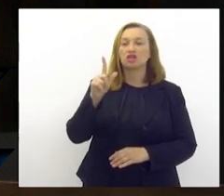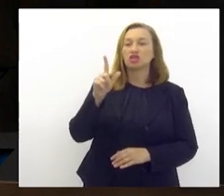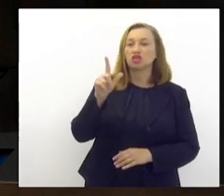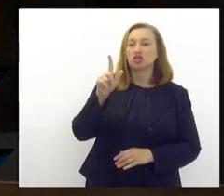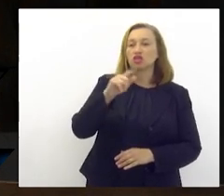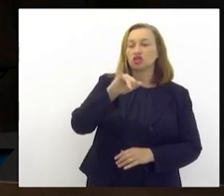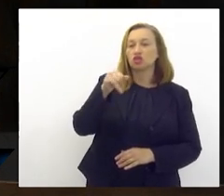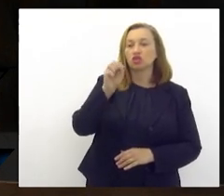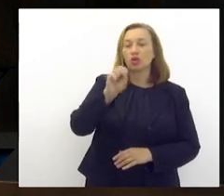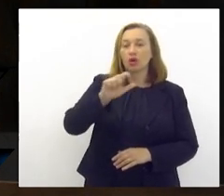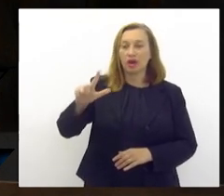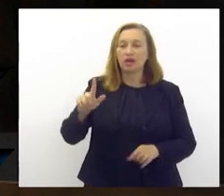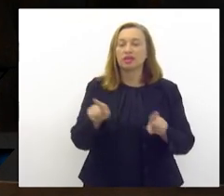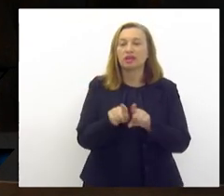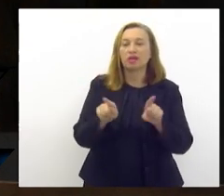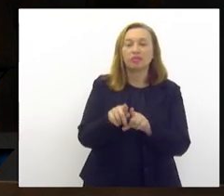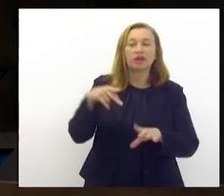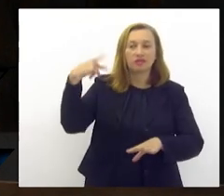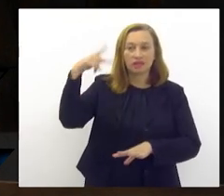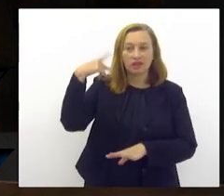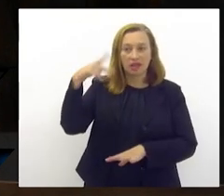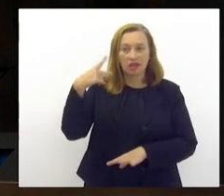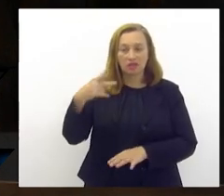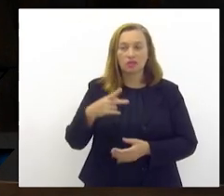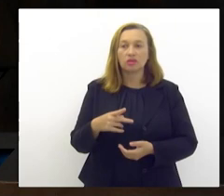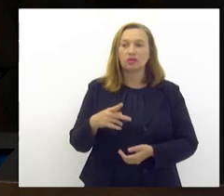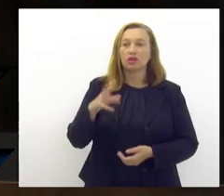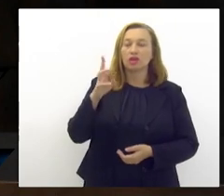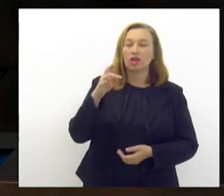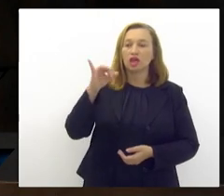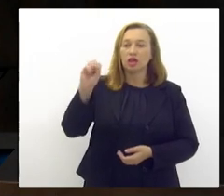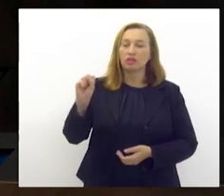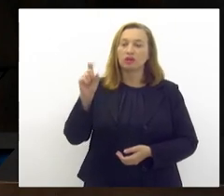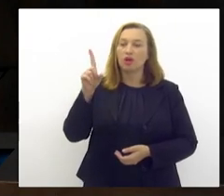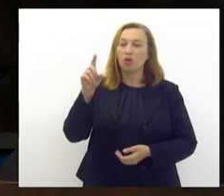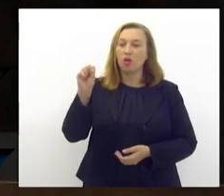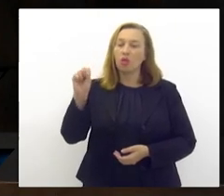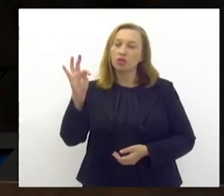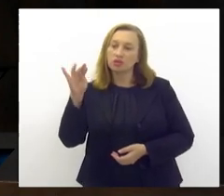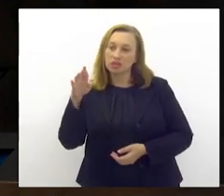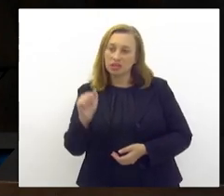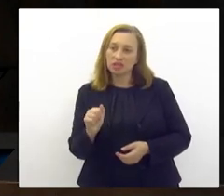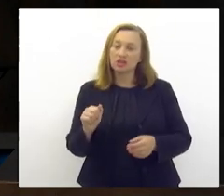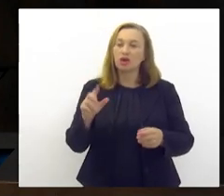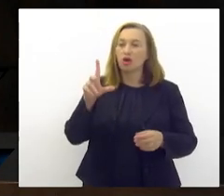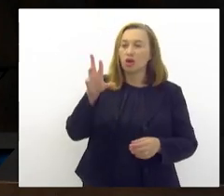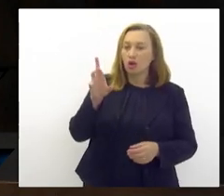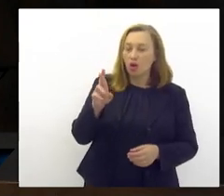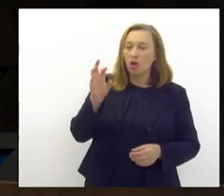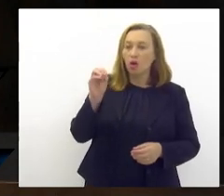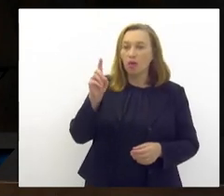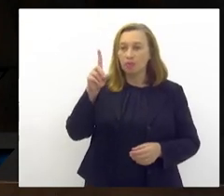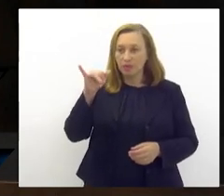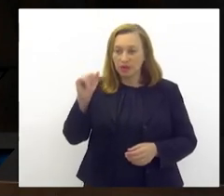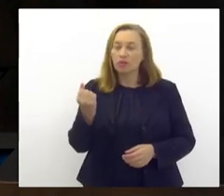Enfermeiro, também do vereador da Câmara de Vereadores de Rio das Ostras, vereador Robinho, e também gostaria de